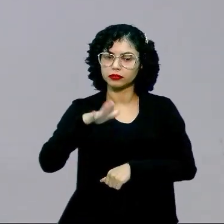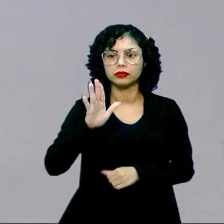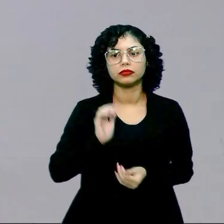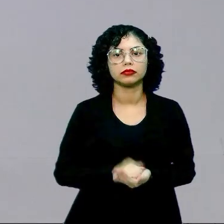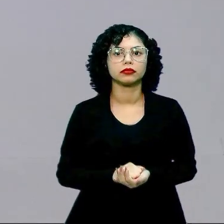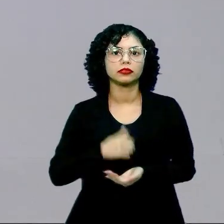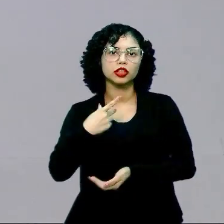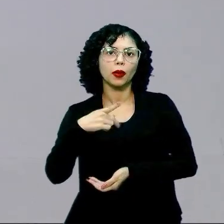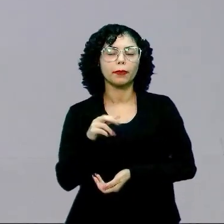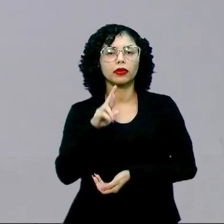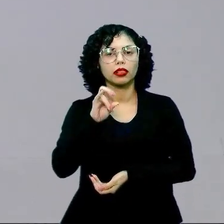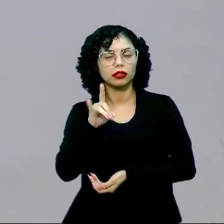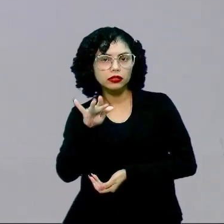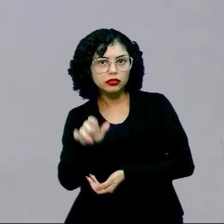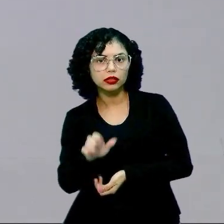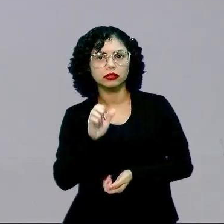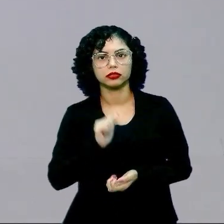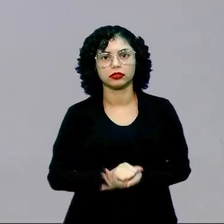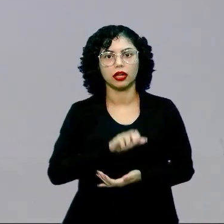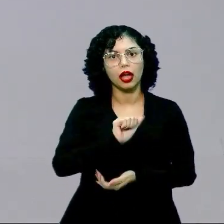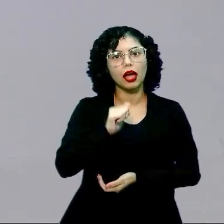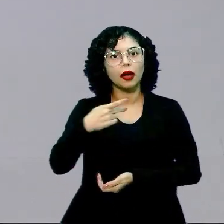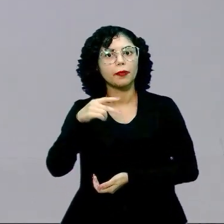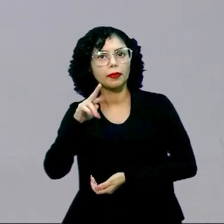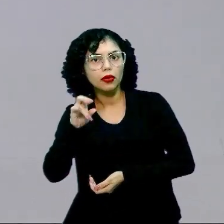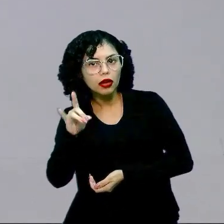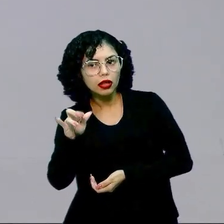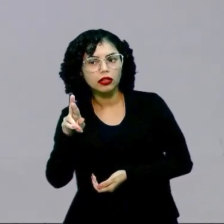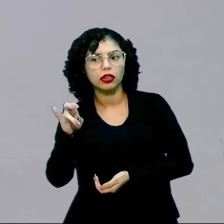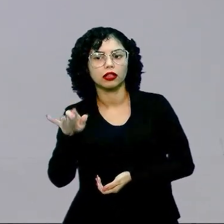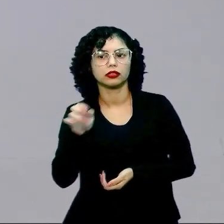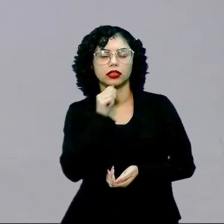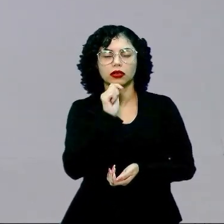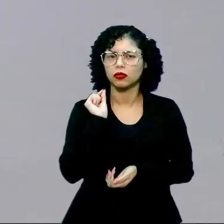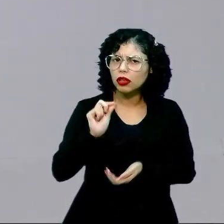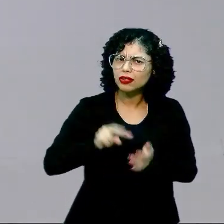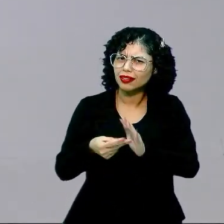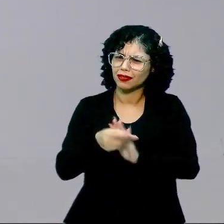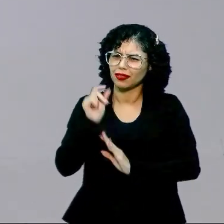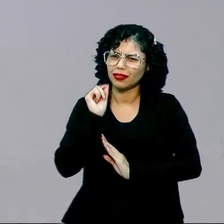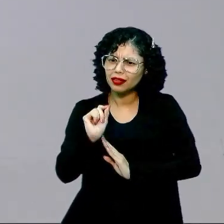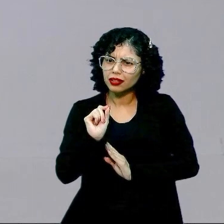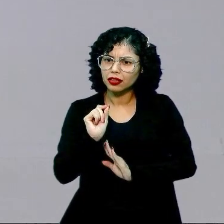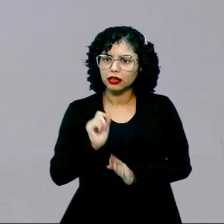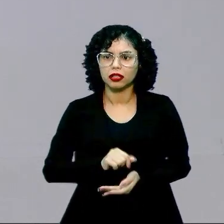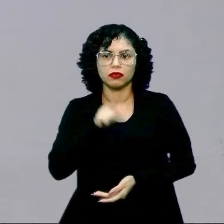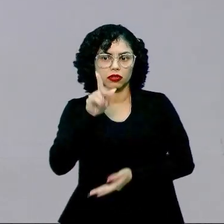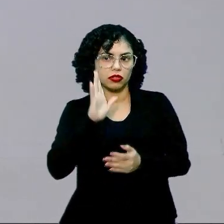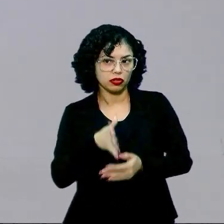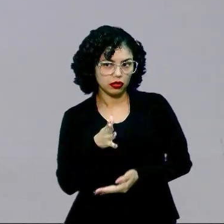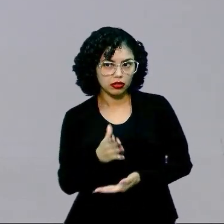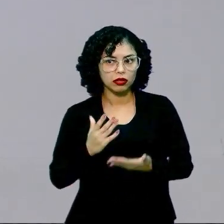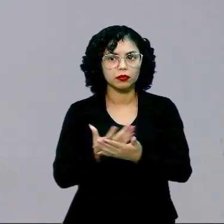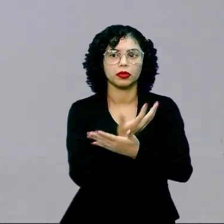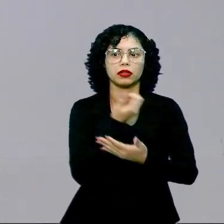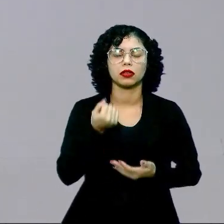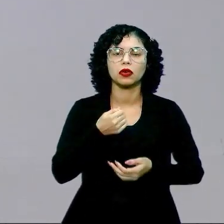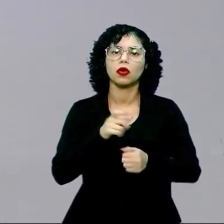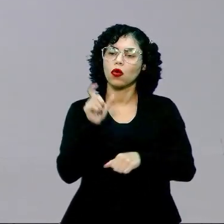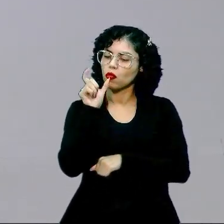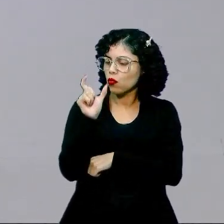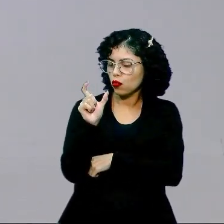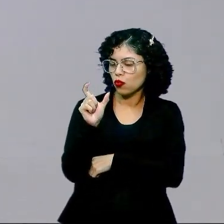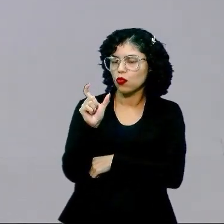relação à polaridade, apolaridade. O que é isso? Você com certeza já pegou um ímã, uma pilha,